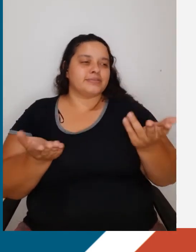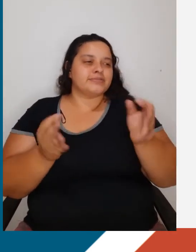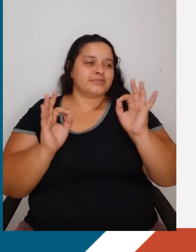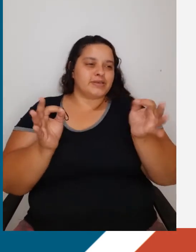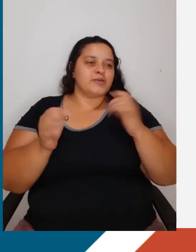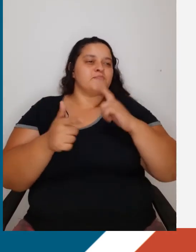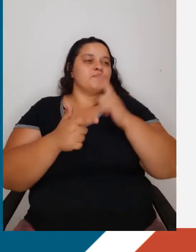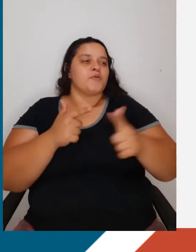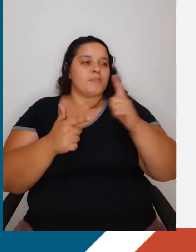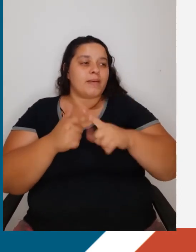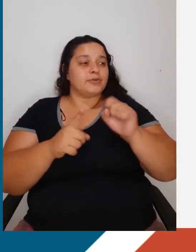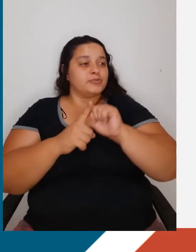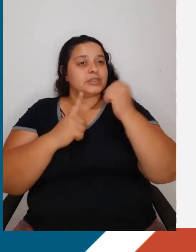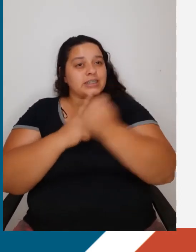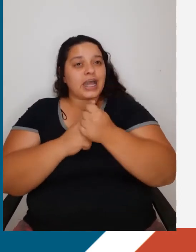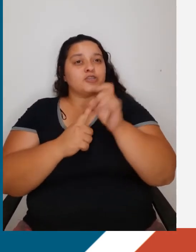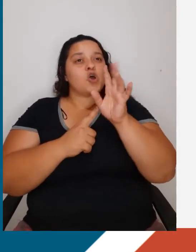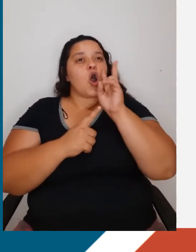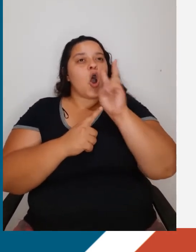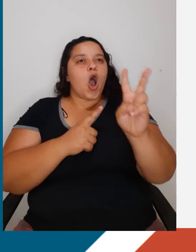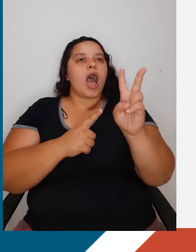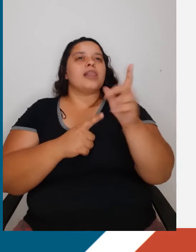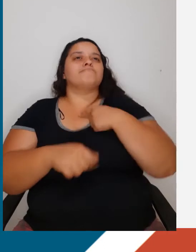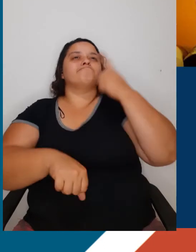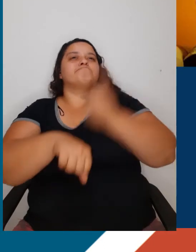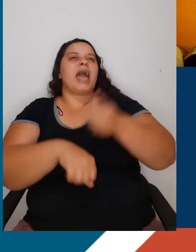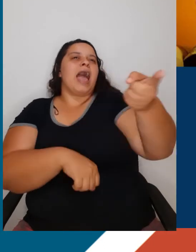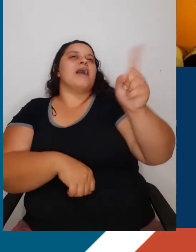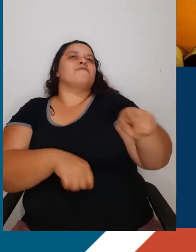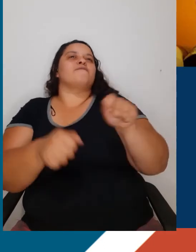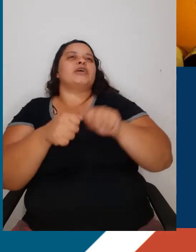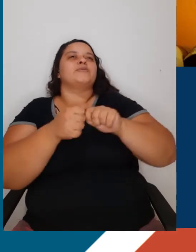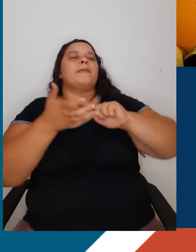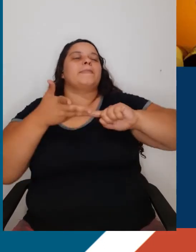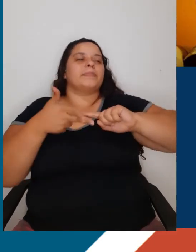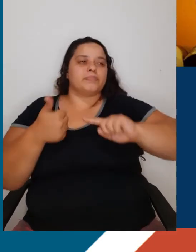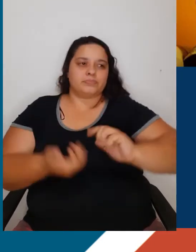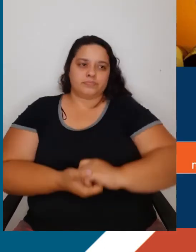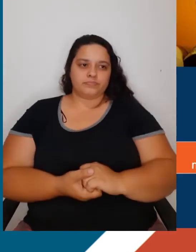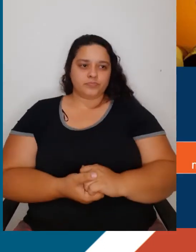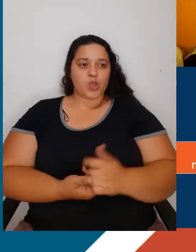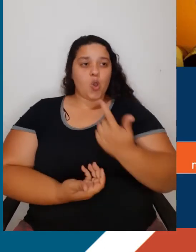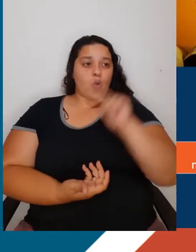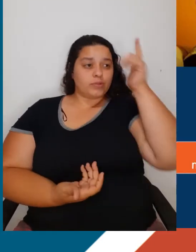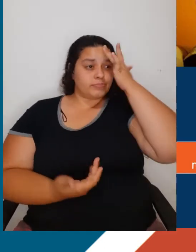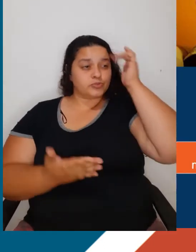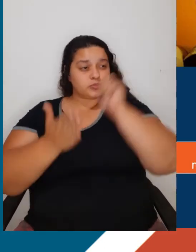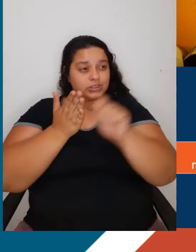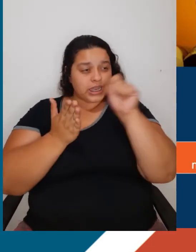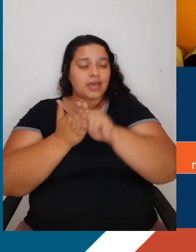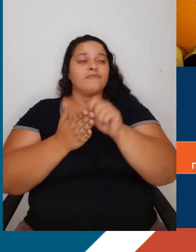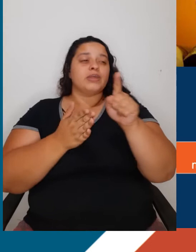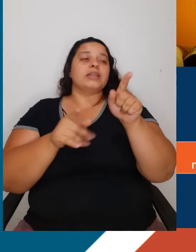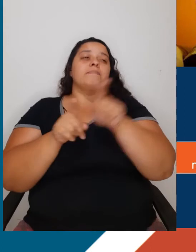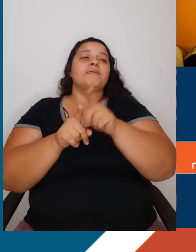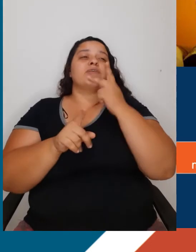estrutural presente numa sociedade que julga pelas aparências. Outra autora que fala sobre as vivências negras, mas sob o ponto